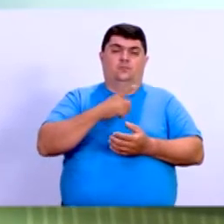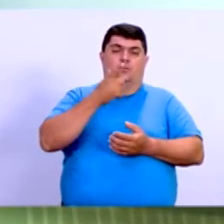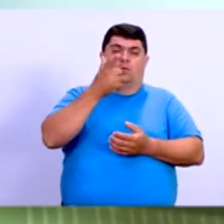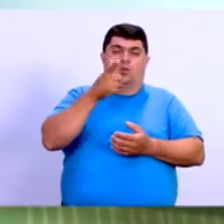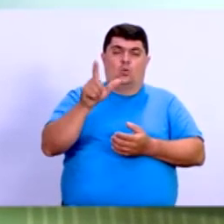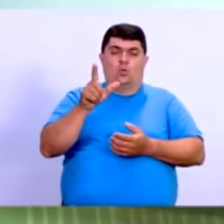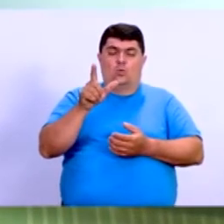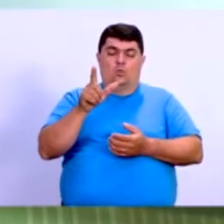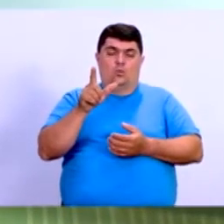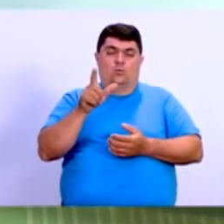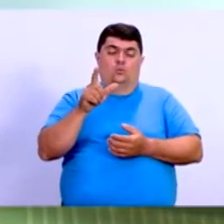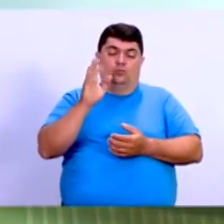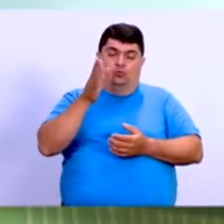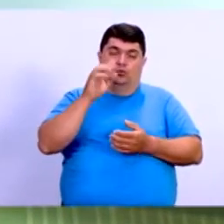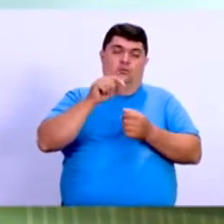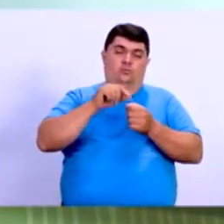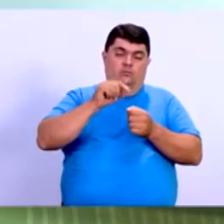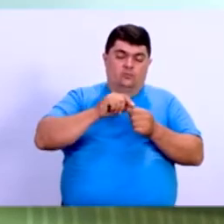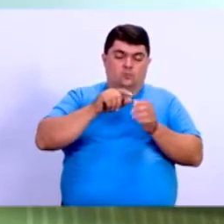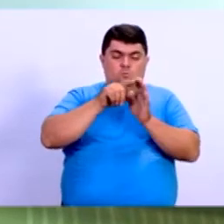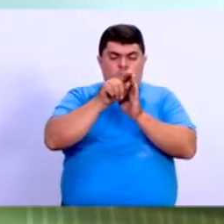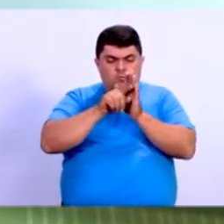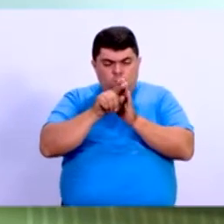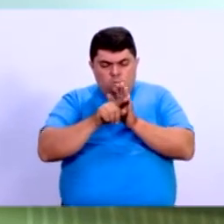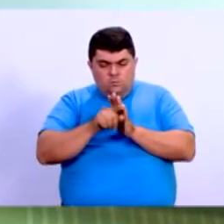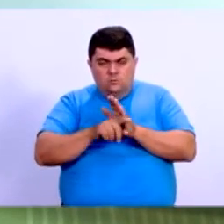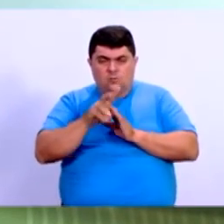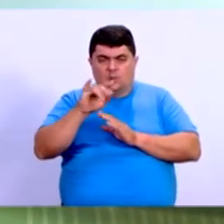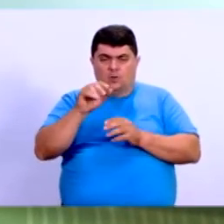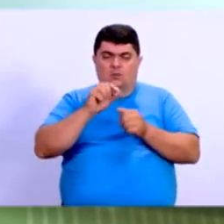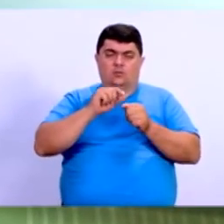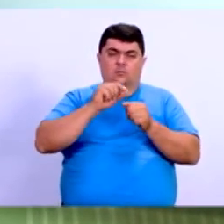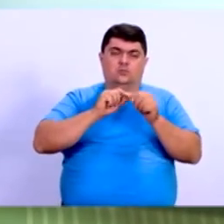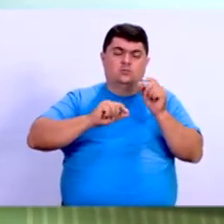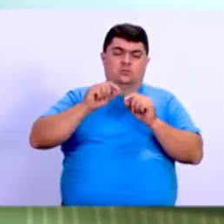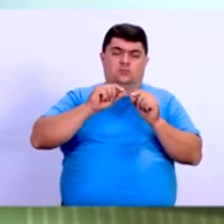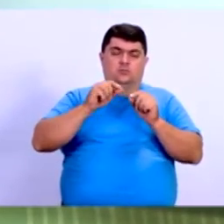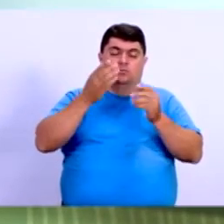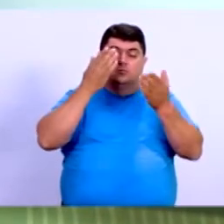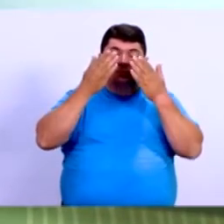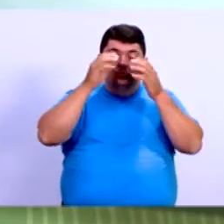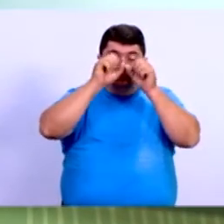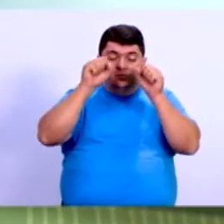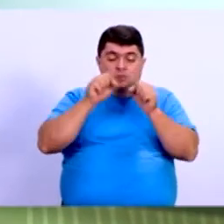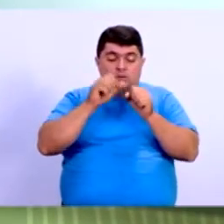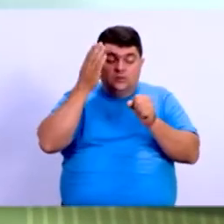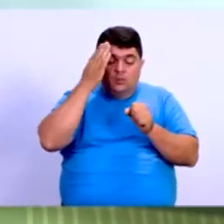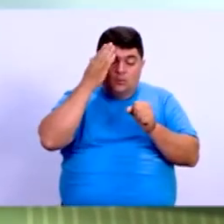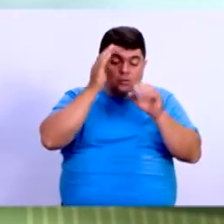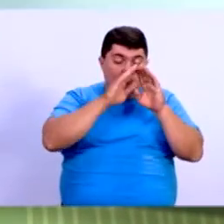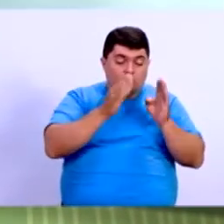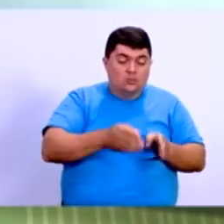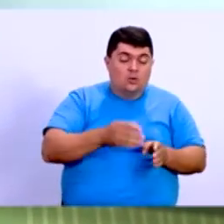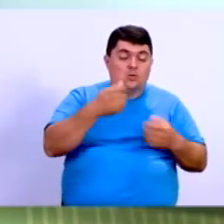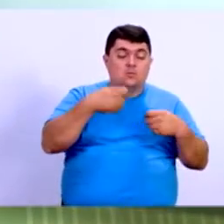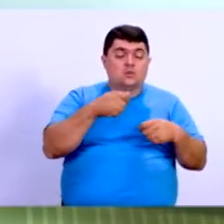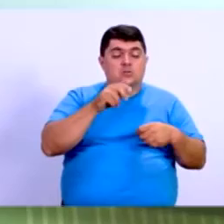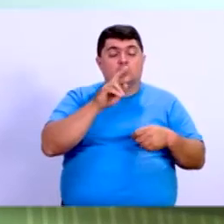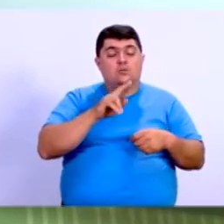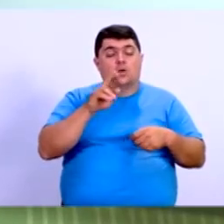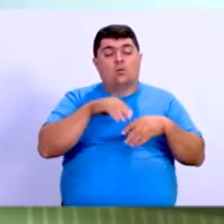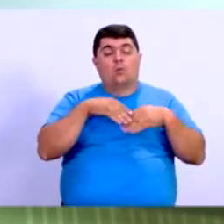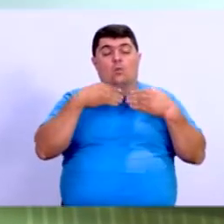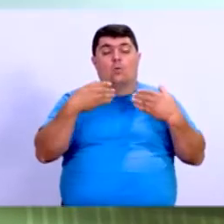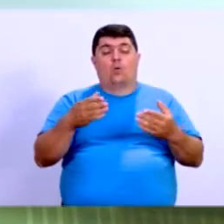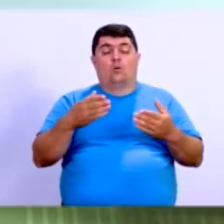você pega e faz esse levantamento, você vai fazer análise de requisitos, você vai ver o que é que realmente